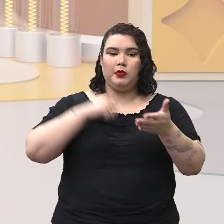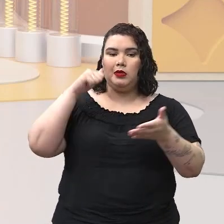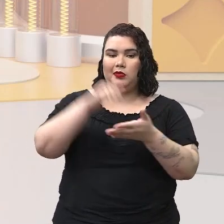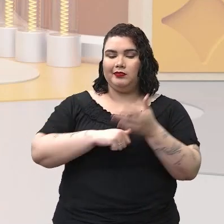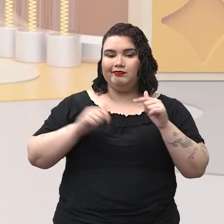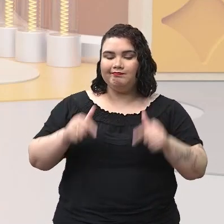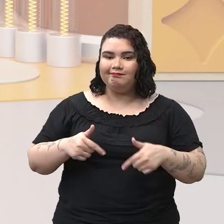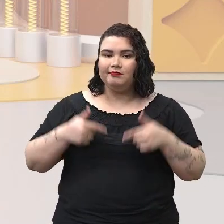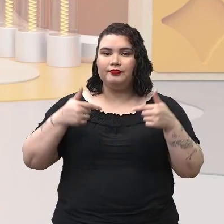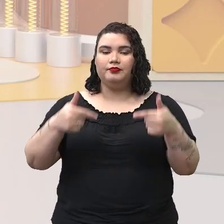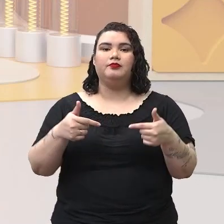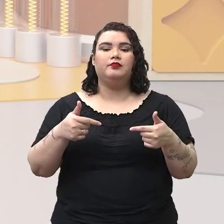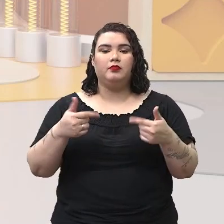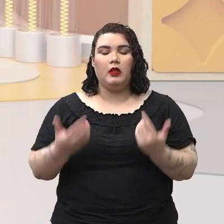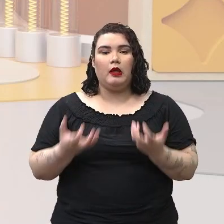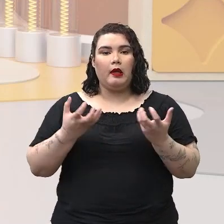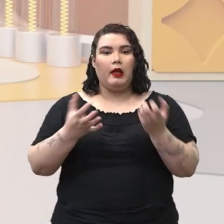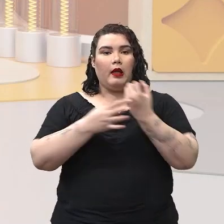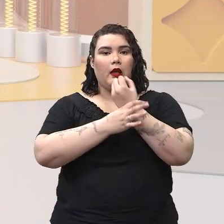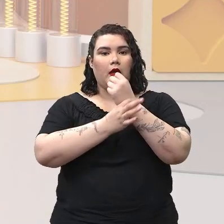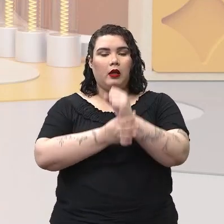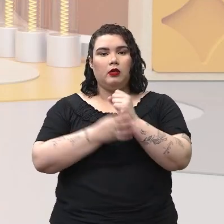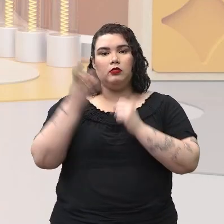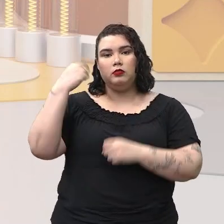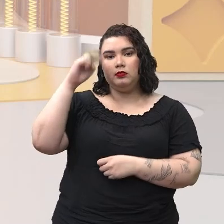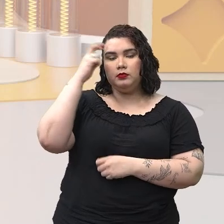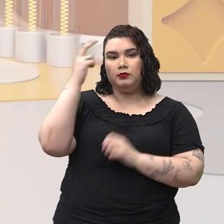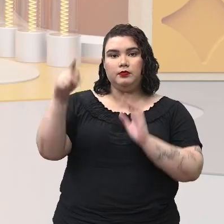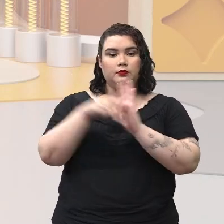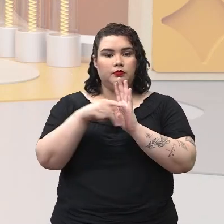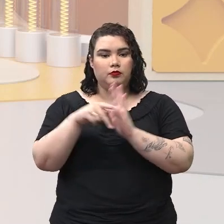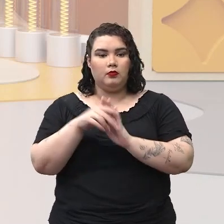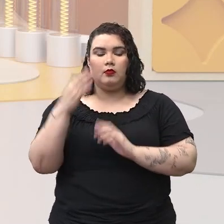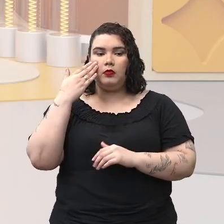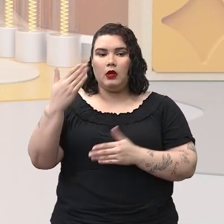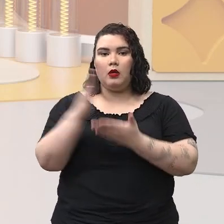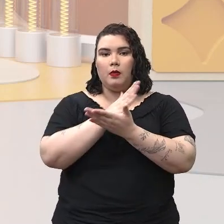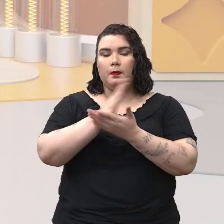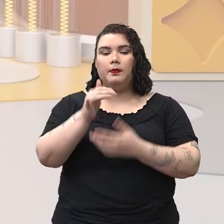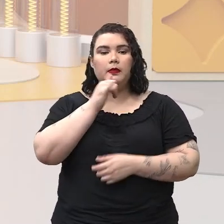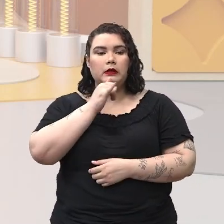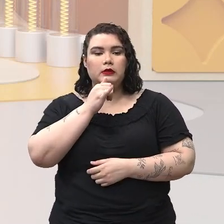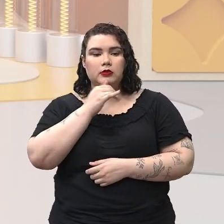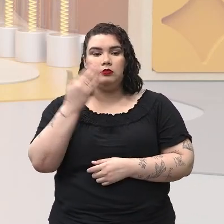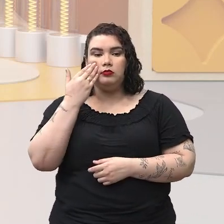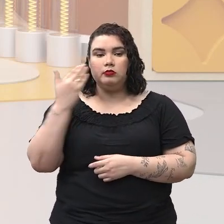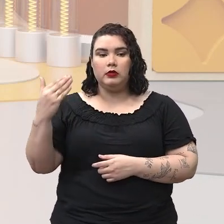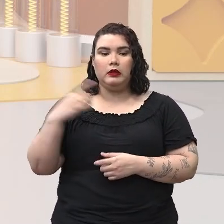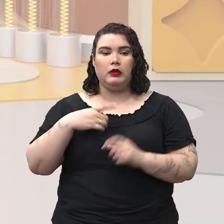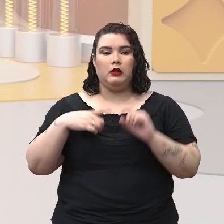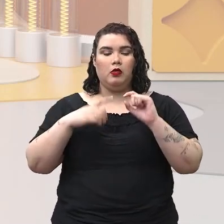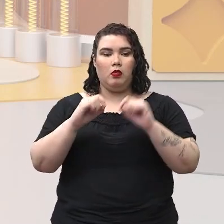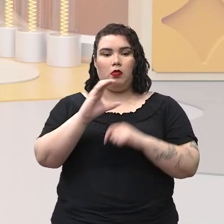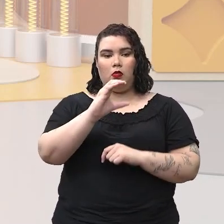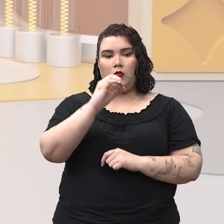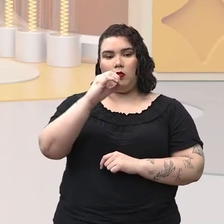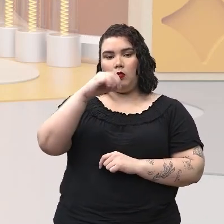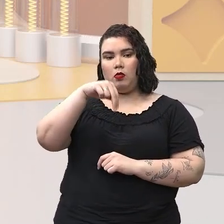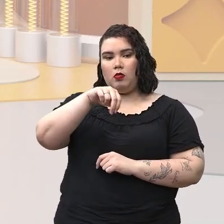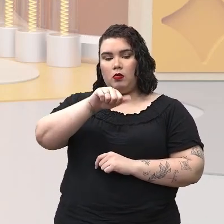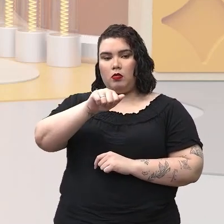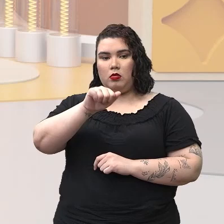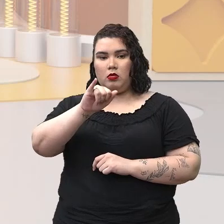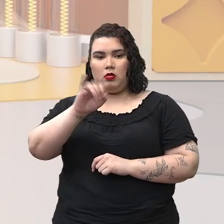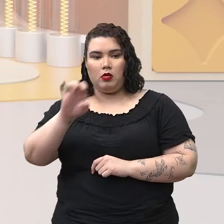à sua garantia da sua cultura, né? Temos aqui alguns exemplos, a Confederação de Nacionalidades Indígenas do Equador,